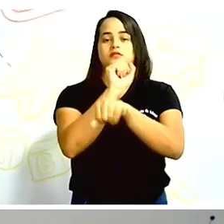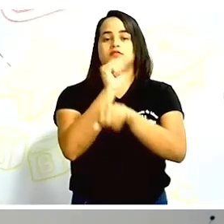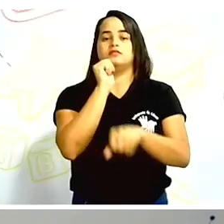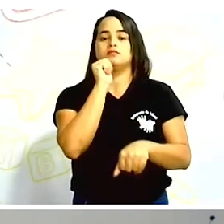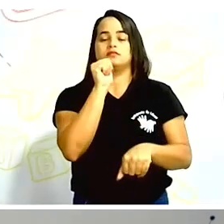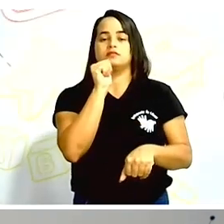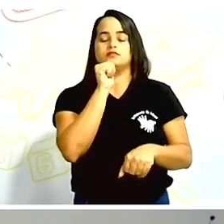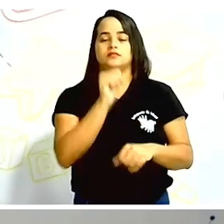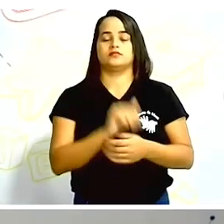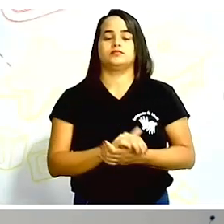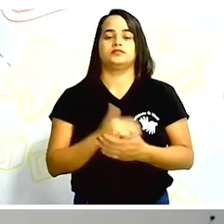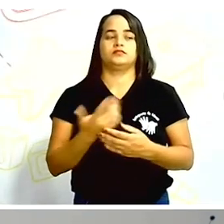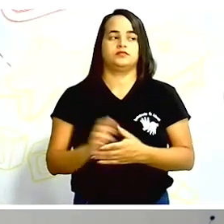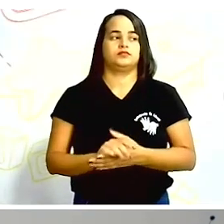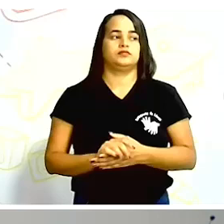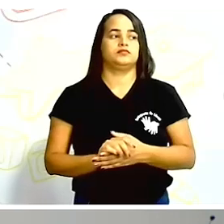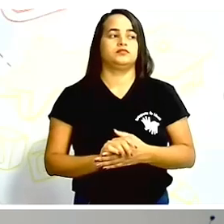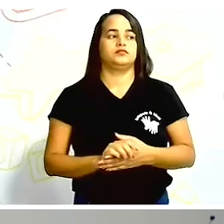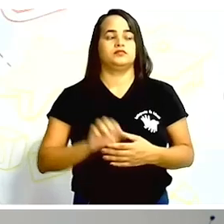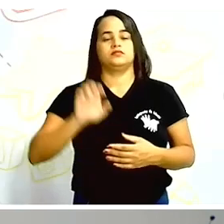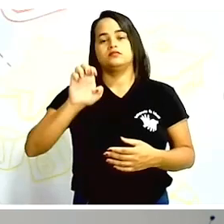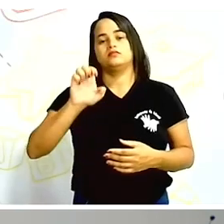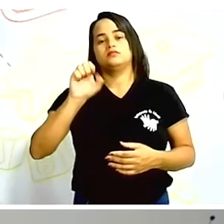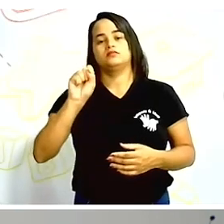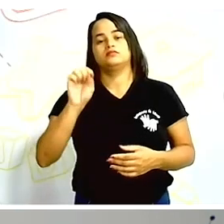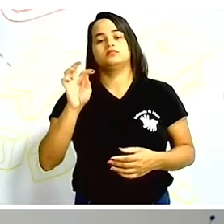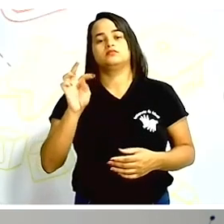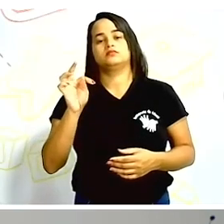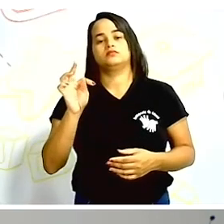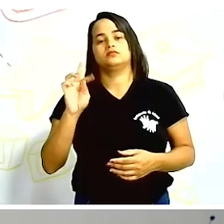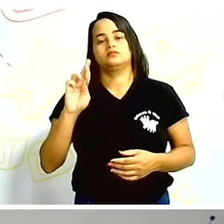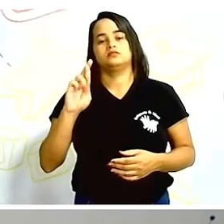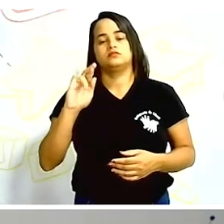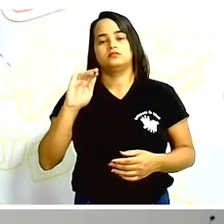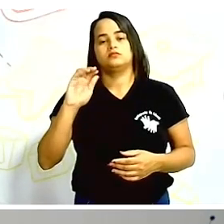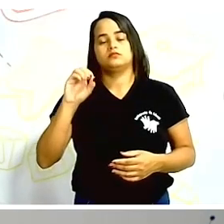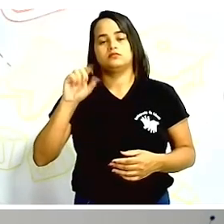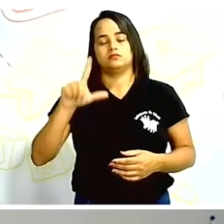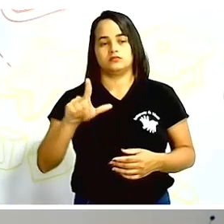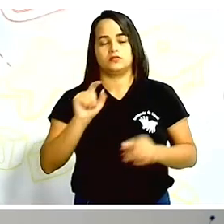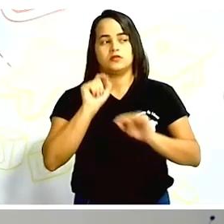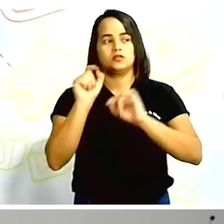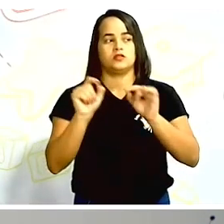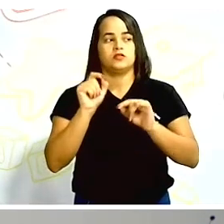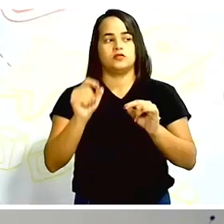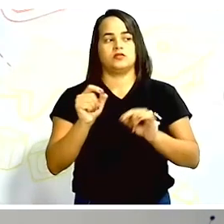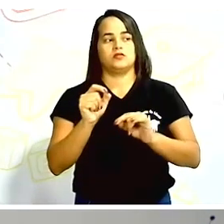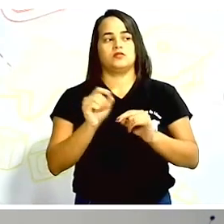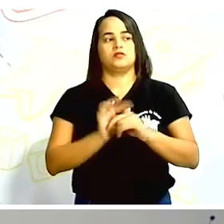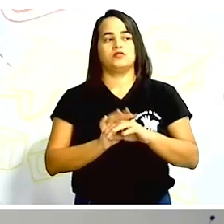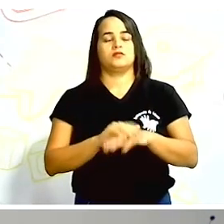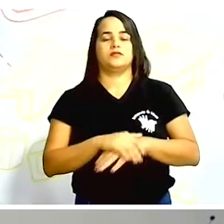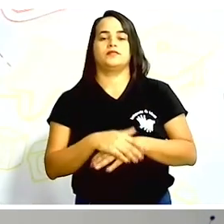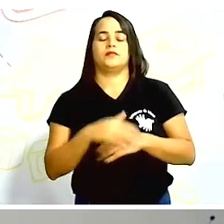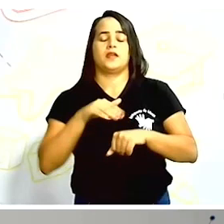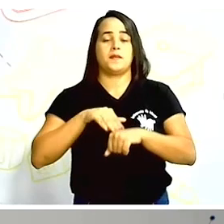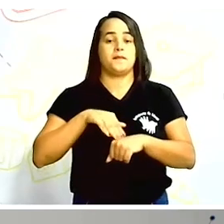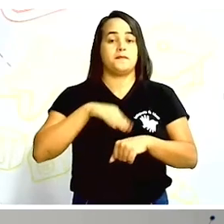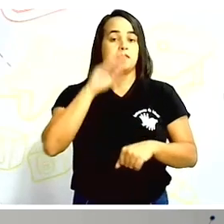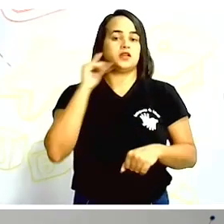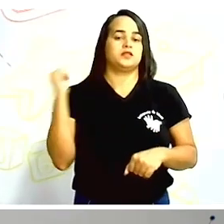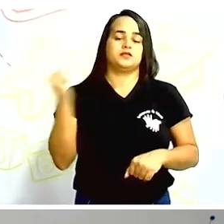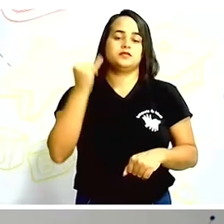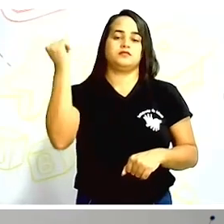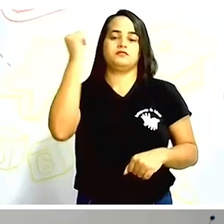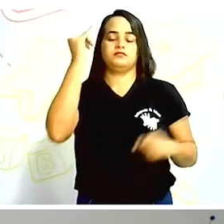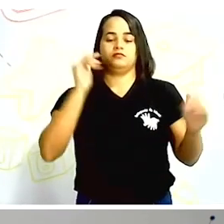certo? Já o estriol é o subproduto do metabolismo dessa estrona, sendo mais importante durante a gravidez,